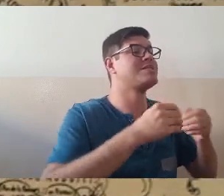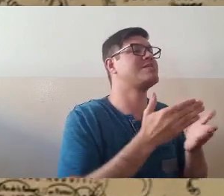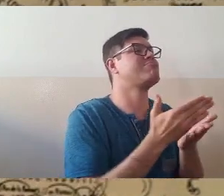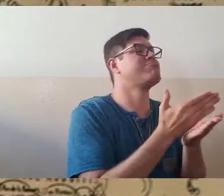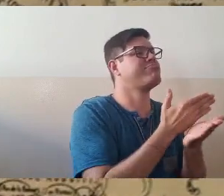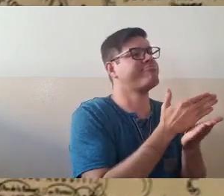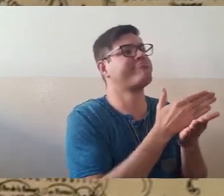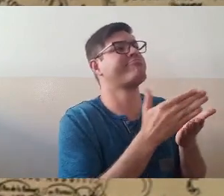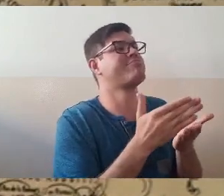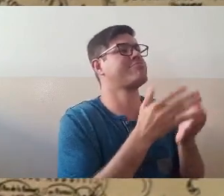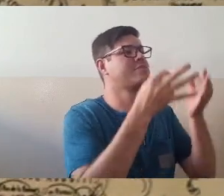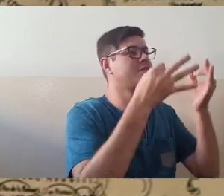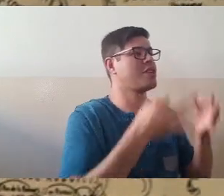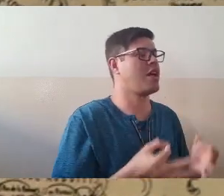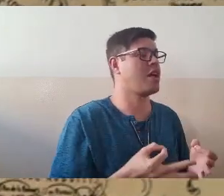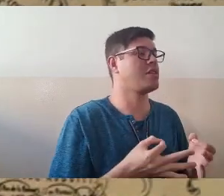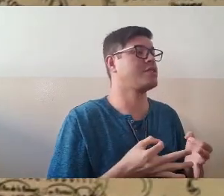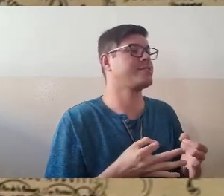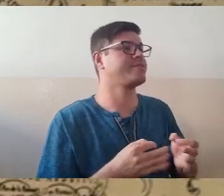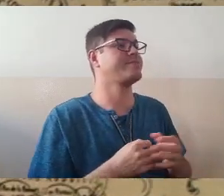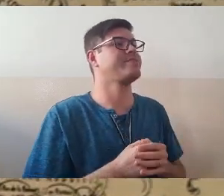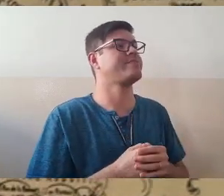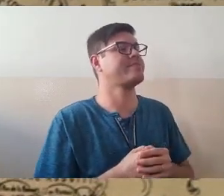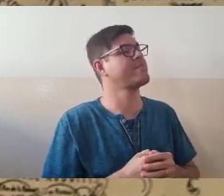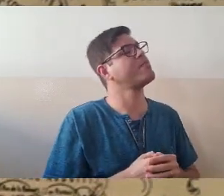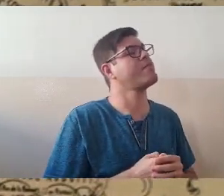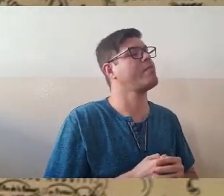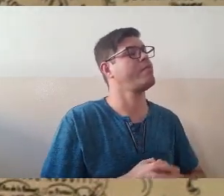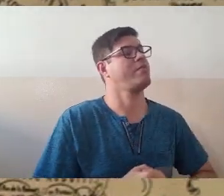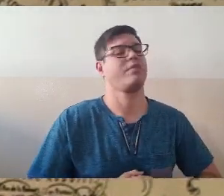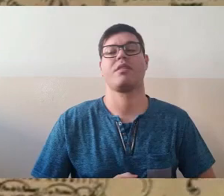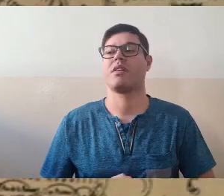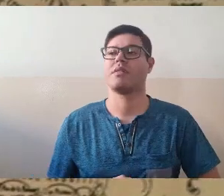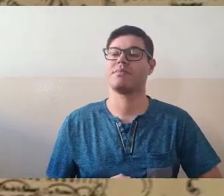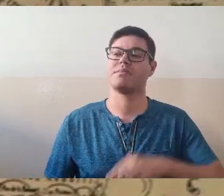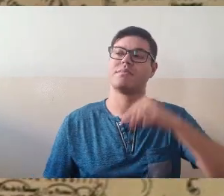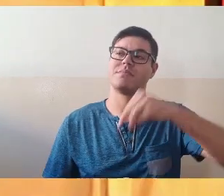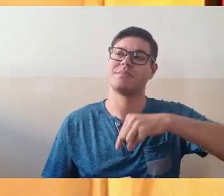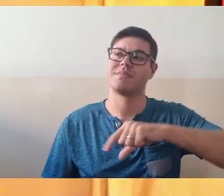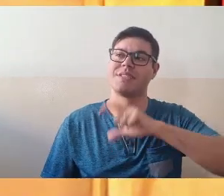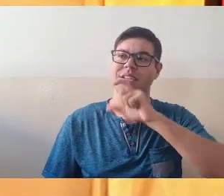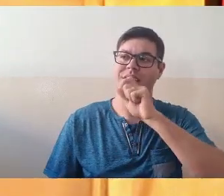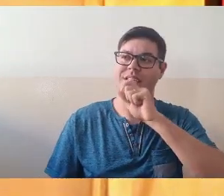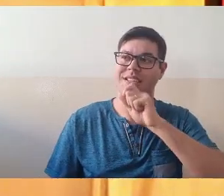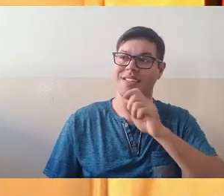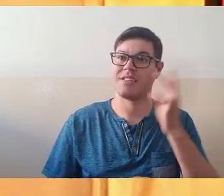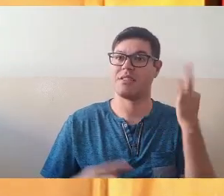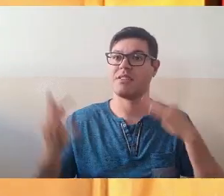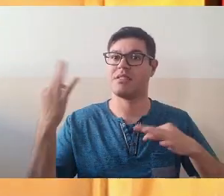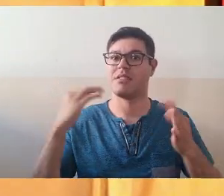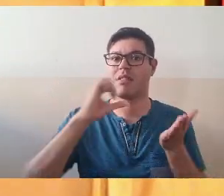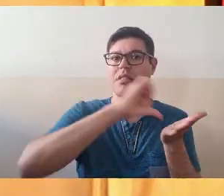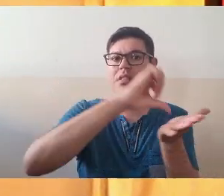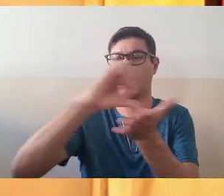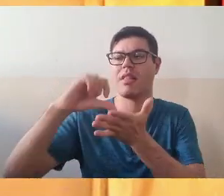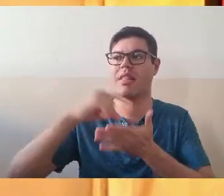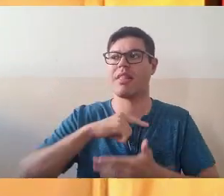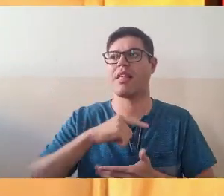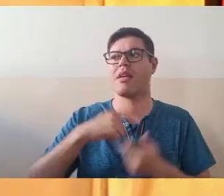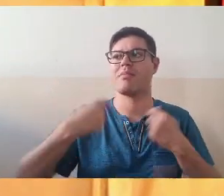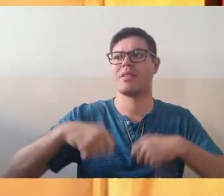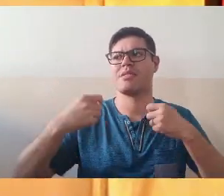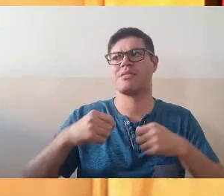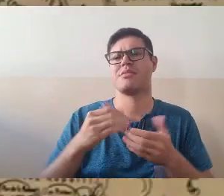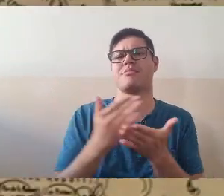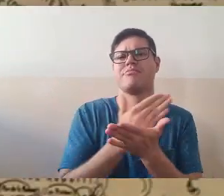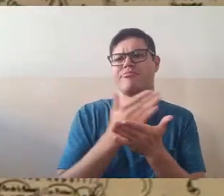planejamento e execução, elas têm que ser tratadas de maneira distinta. E agora que Araras é instância turística, tem que ter a Secretaria de Turismo. Sim, e hoje